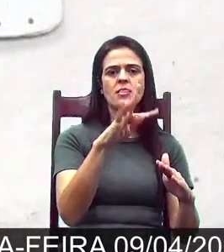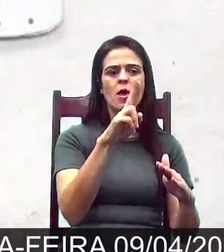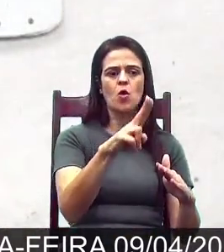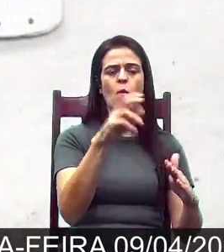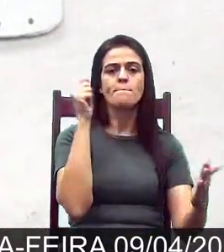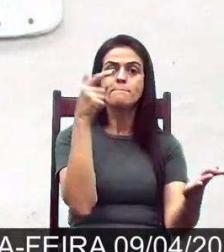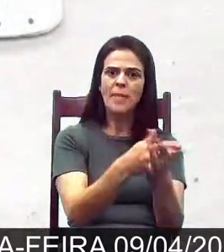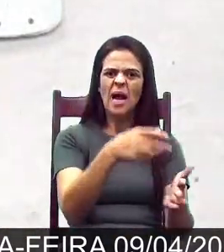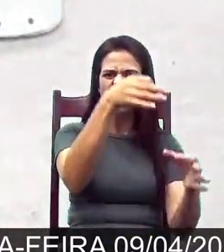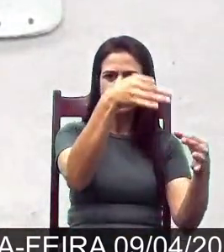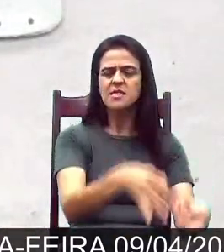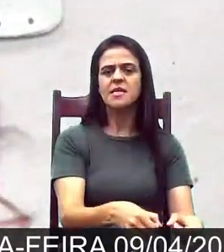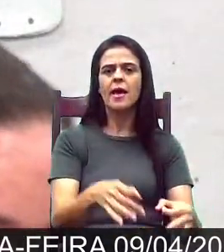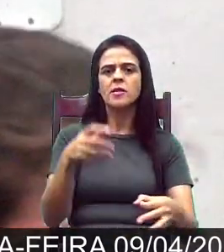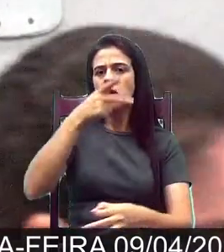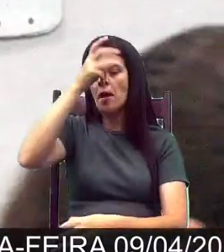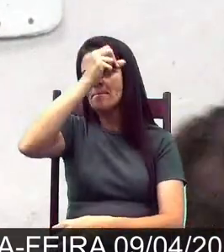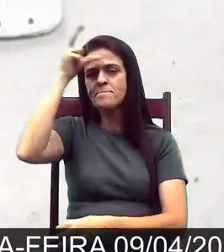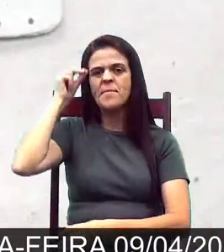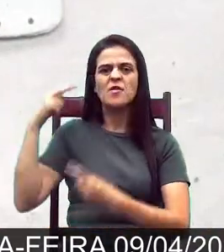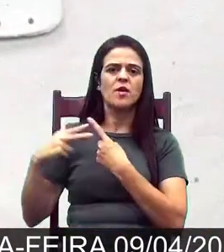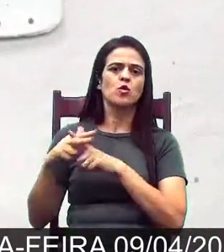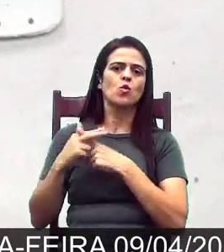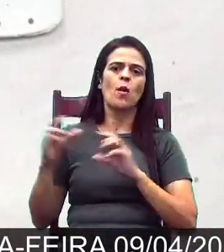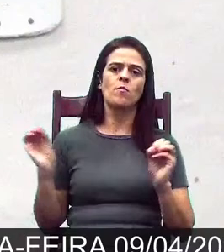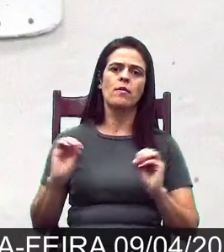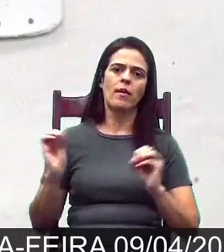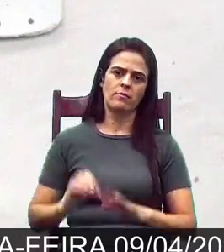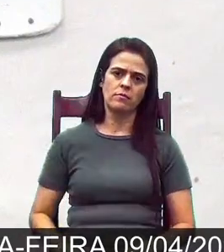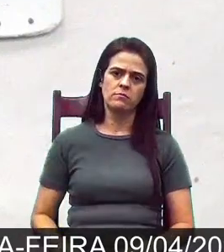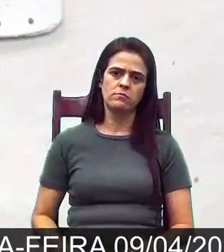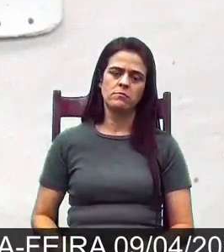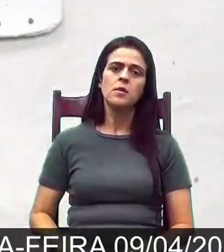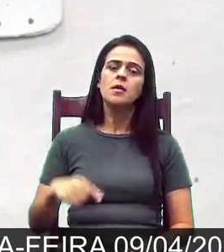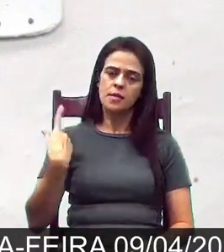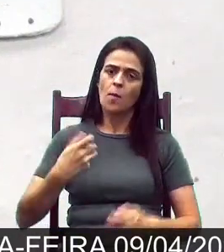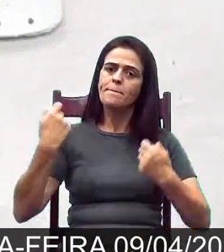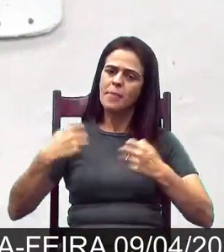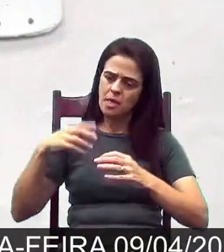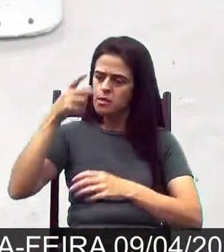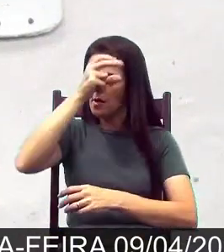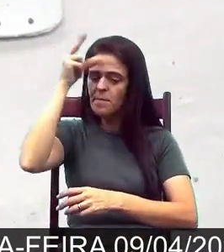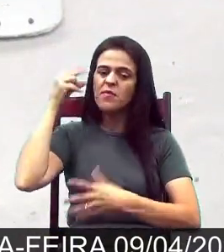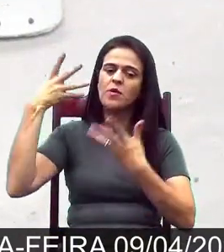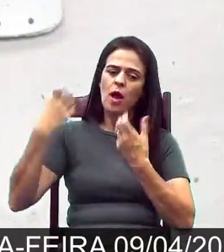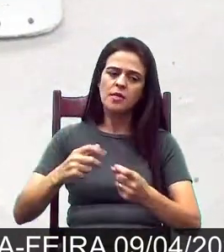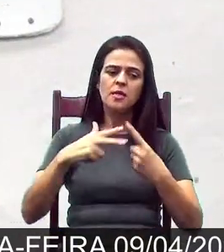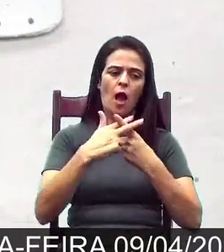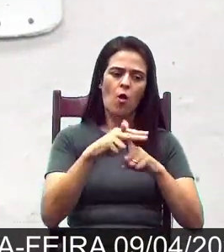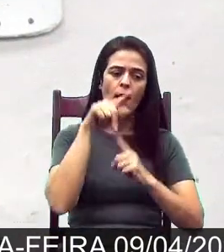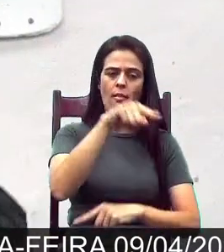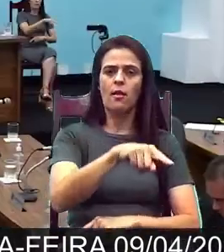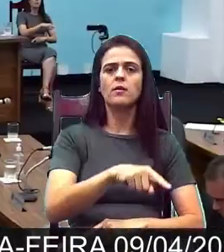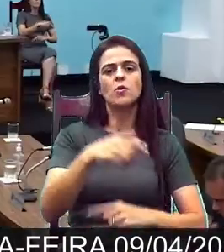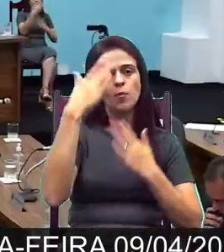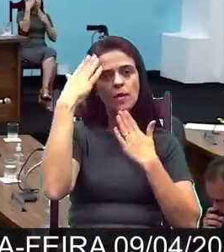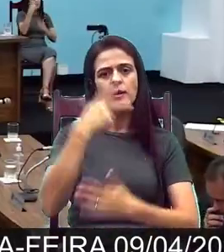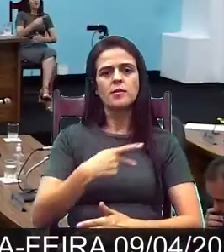não entrar com a contrapartida que lhe é obrigatória, né, por parte do Poder Público. Muito obrigado, senhor presidente.